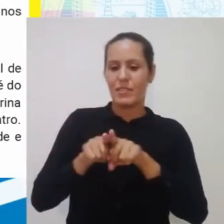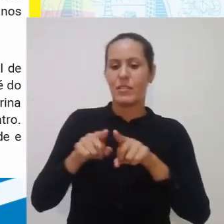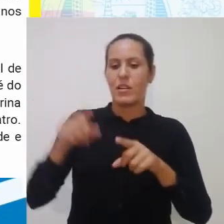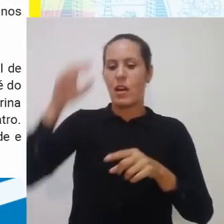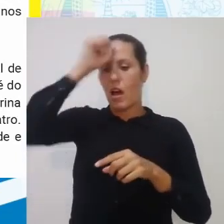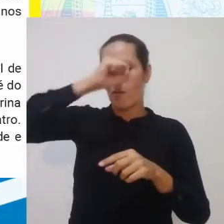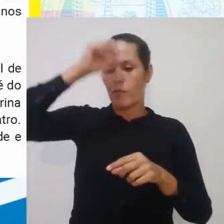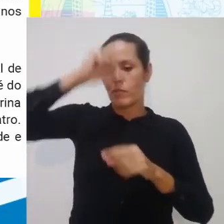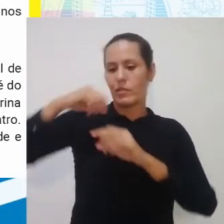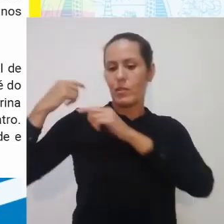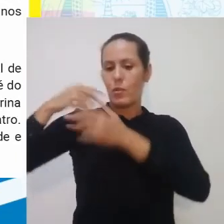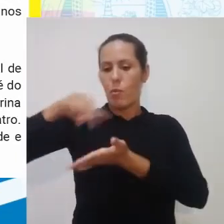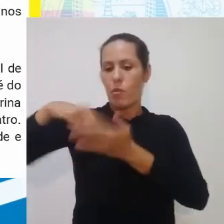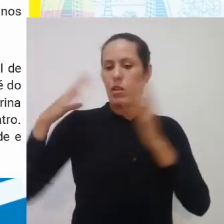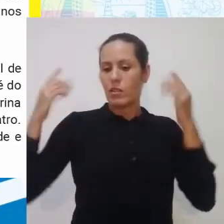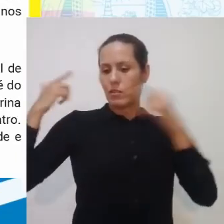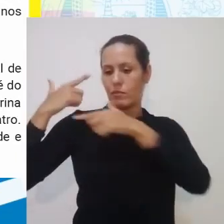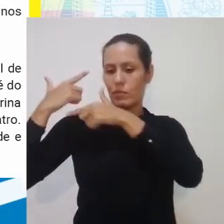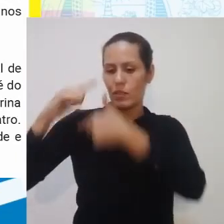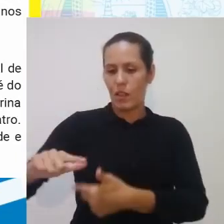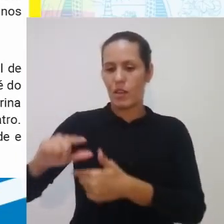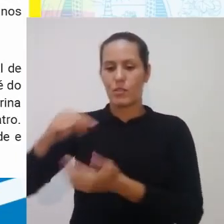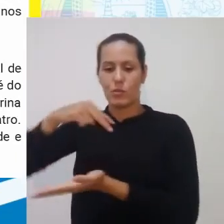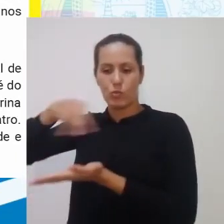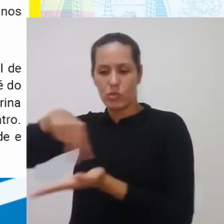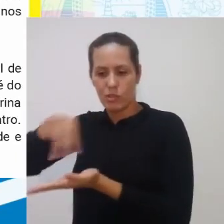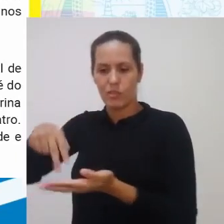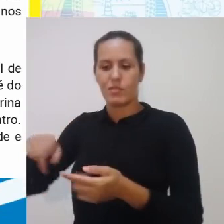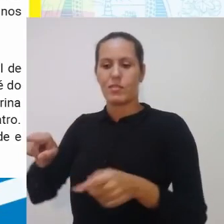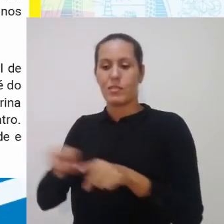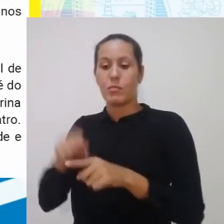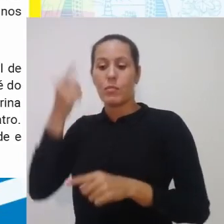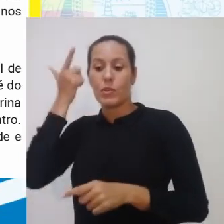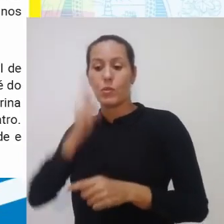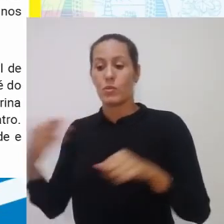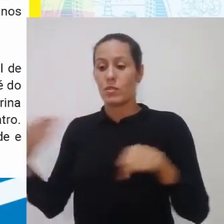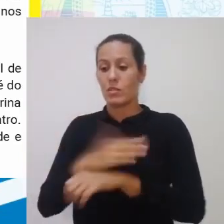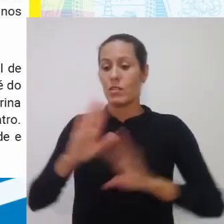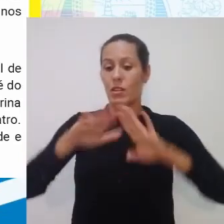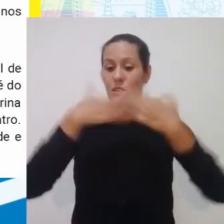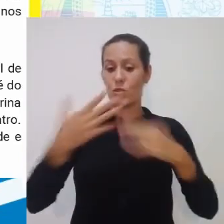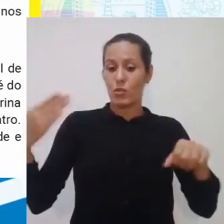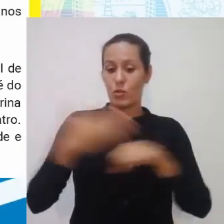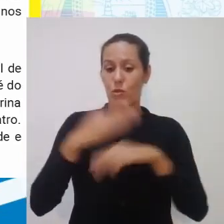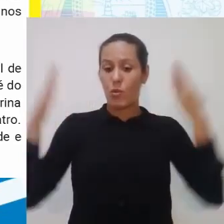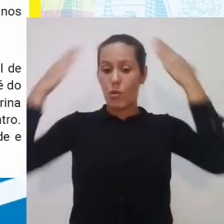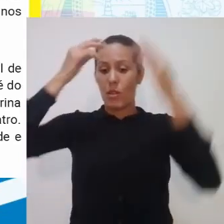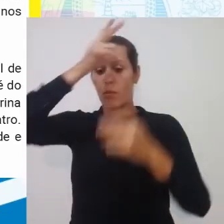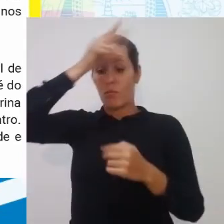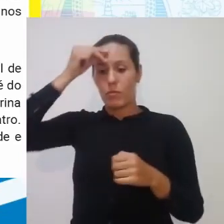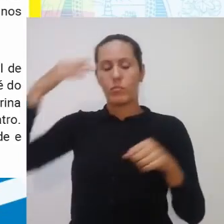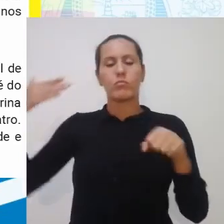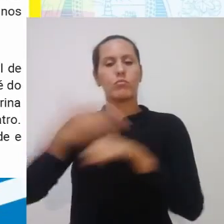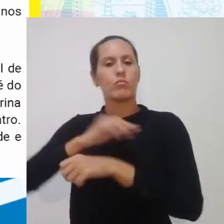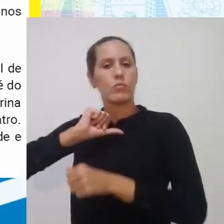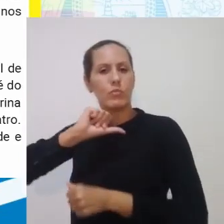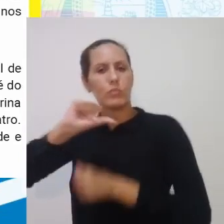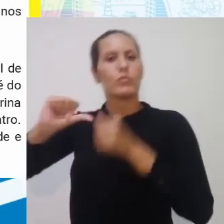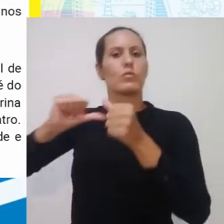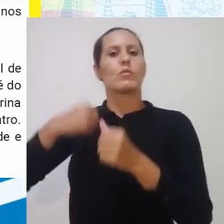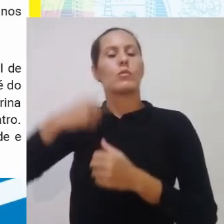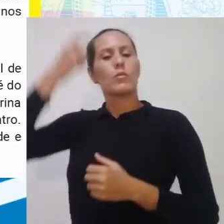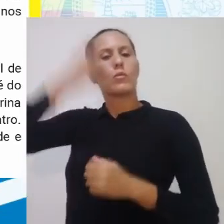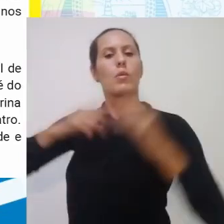dança folclórica. Conseguiu entrar também para a Escola de Balé do Teatro Municipal do Rio de Janeiro, tornando-se uma bailarina clássica.